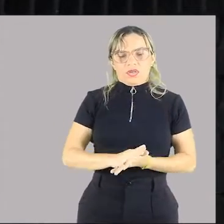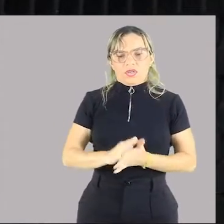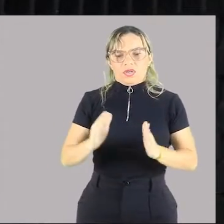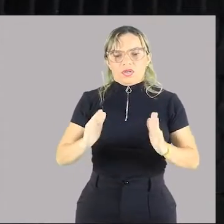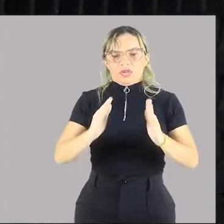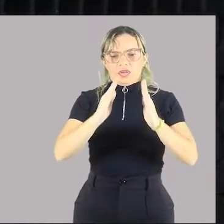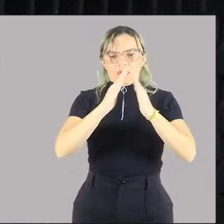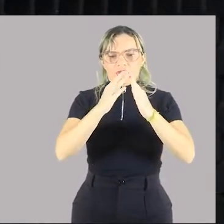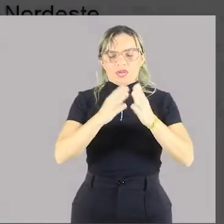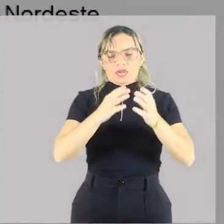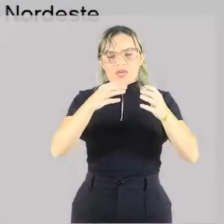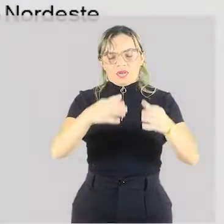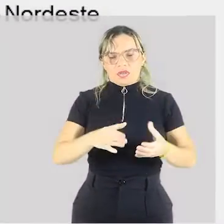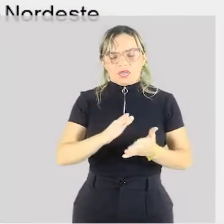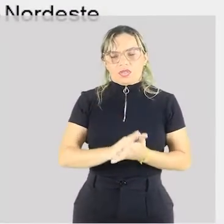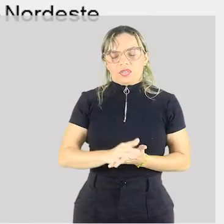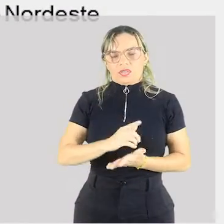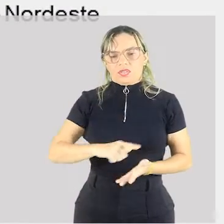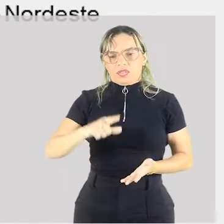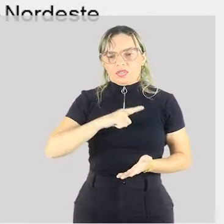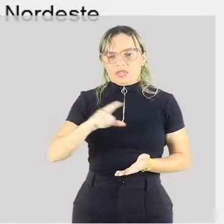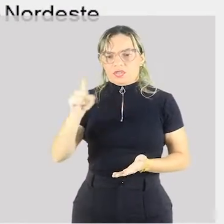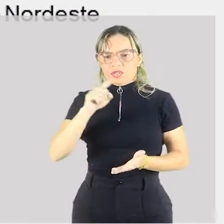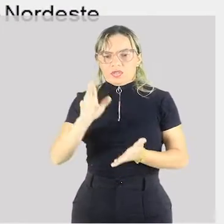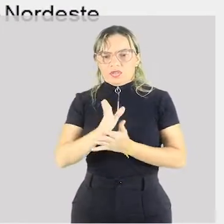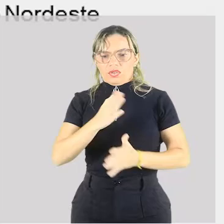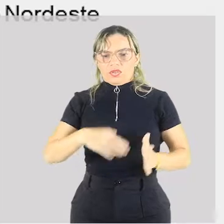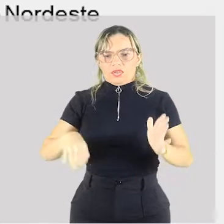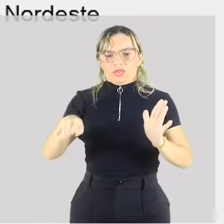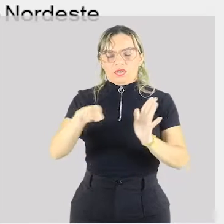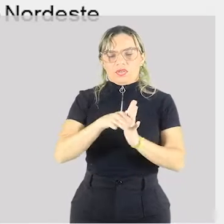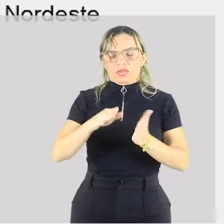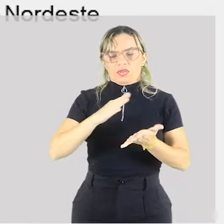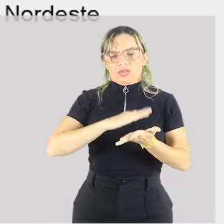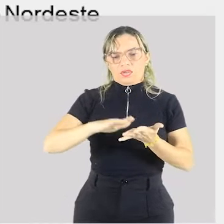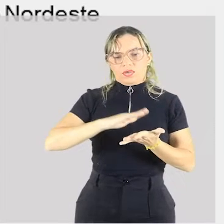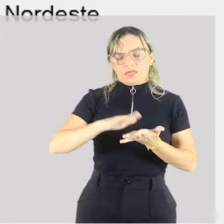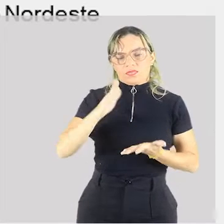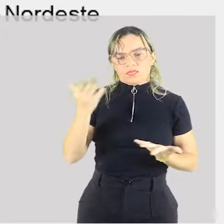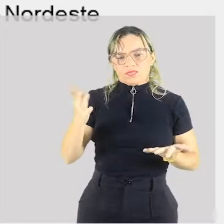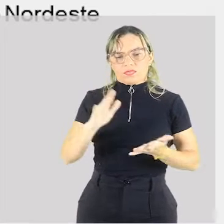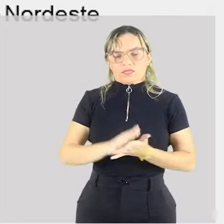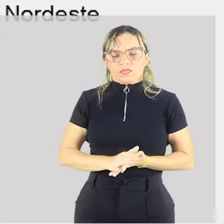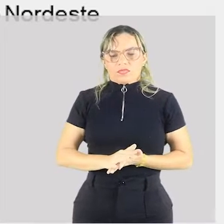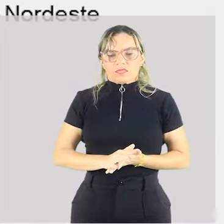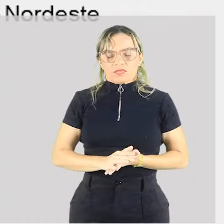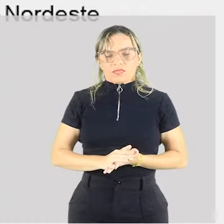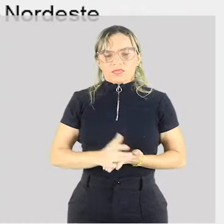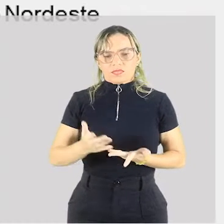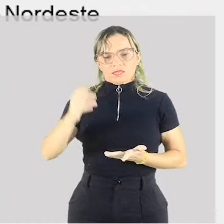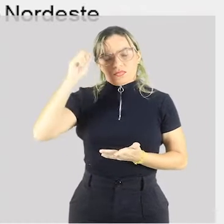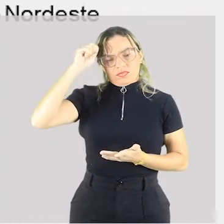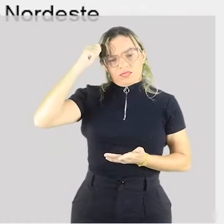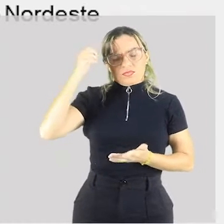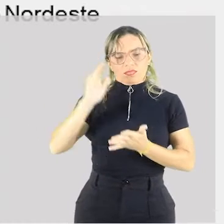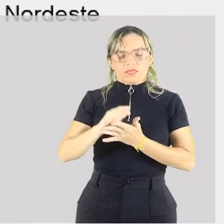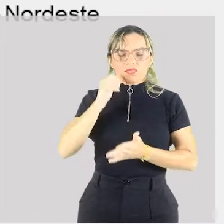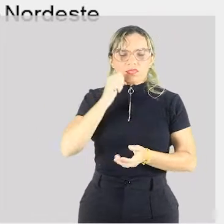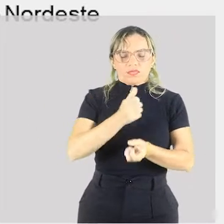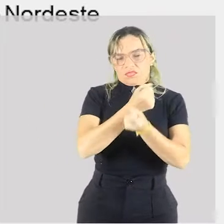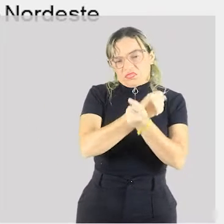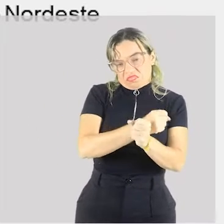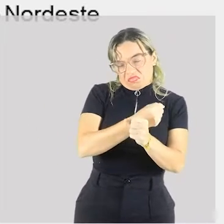feito em casa pelas negras, não chegava para o gasto. Ou seja, mesmo as escravas domésticas fazendo os bolos que os